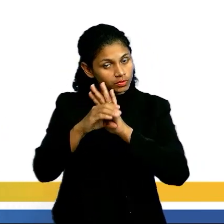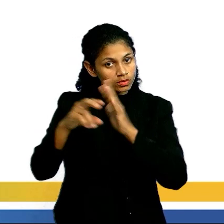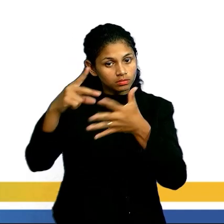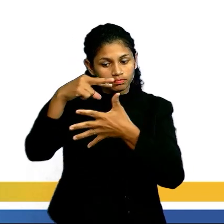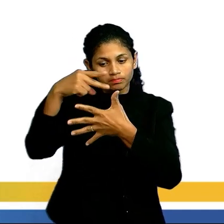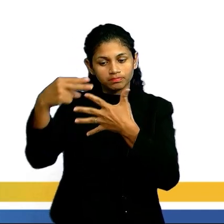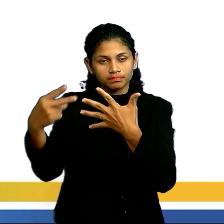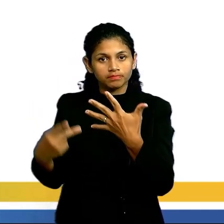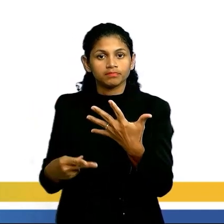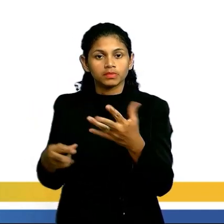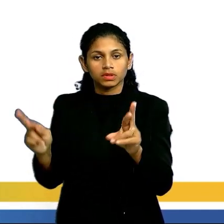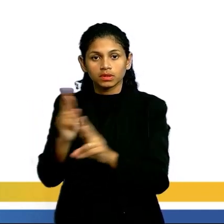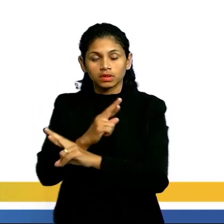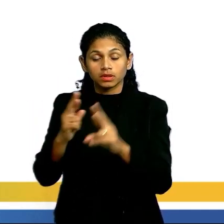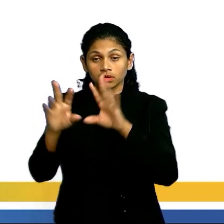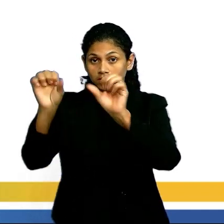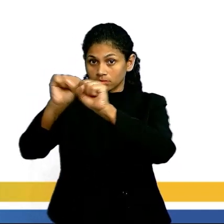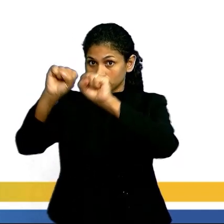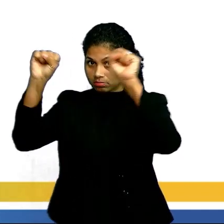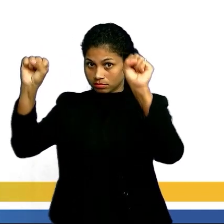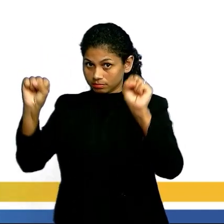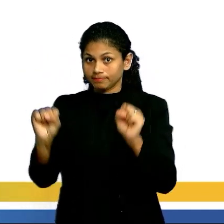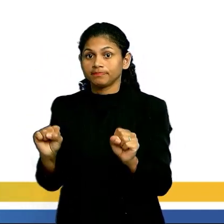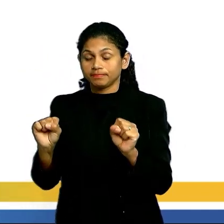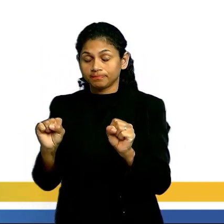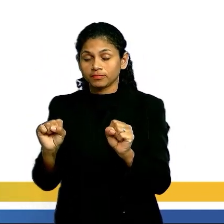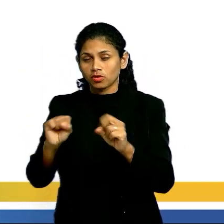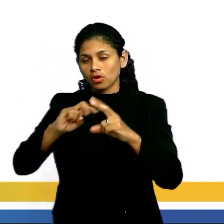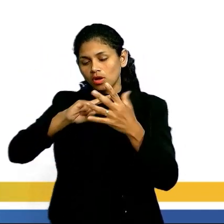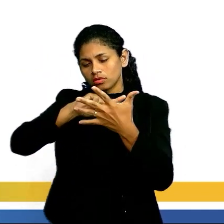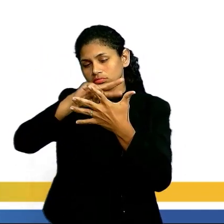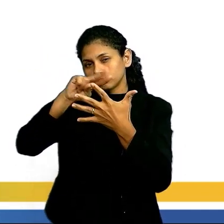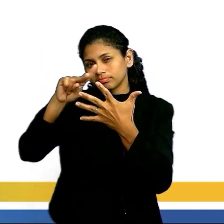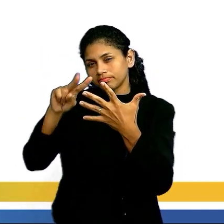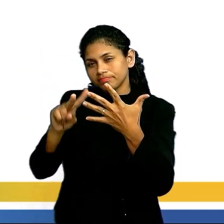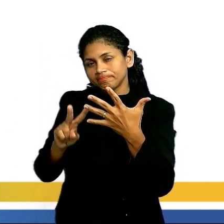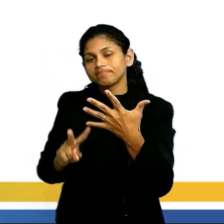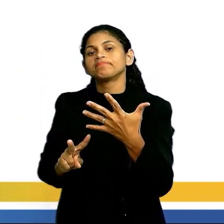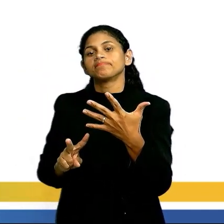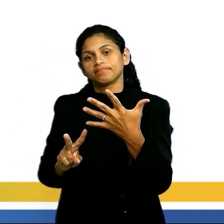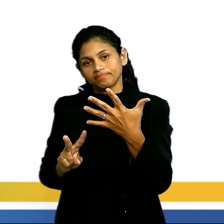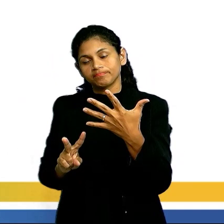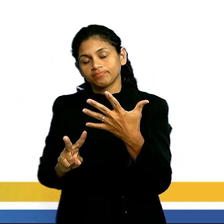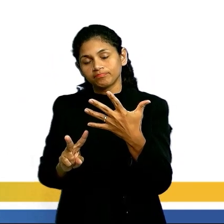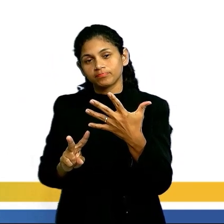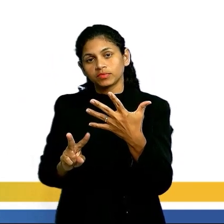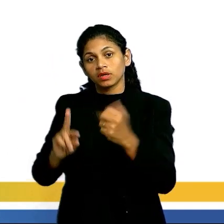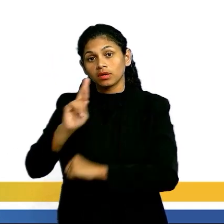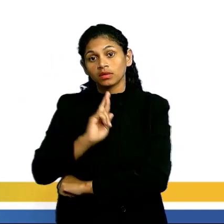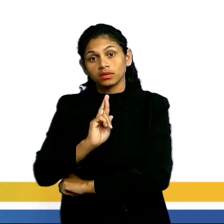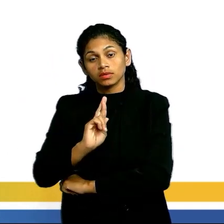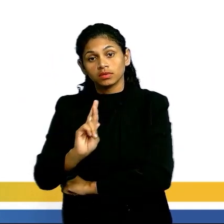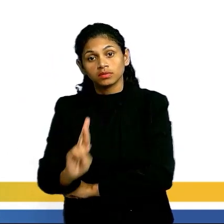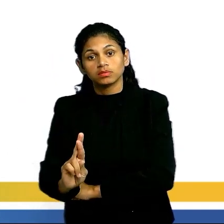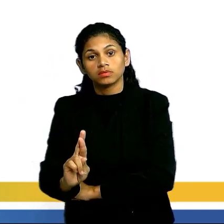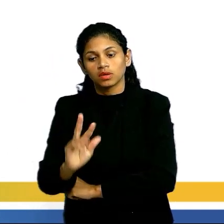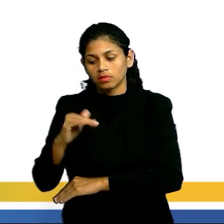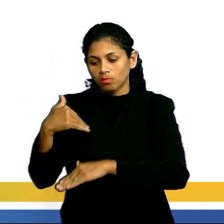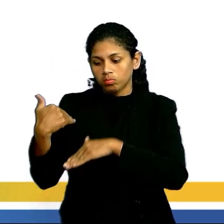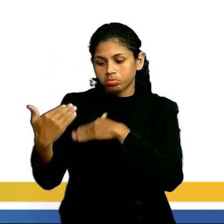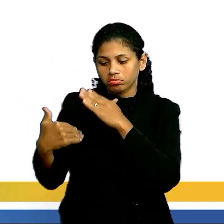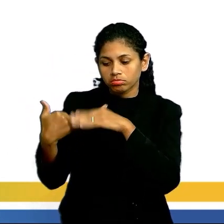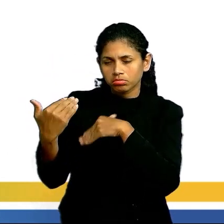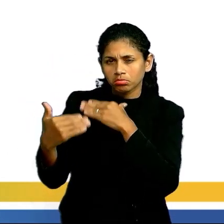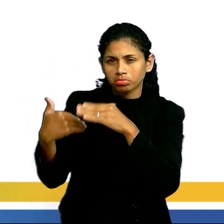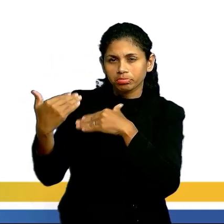à sistemática, tá? Então, a diversidade de seres vivos, ele é resultado de processos evolutivos